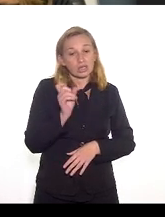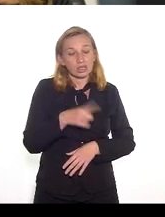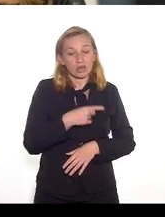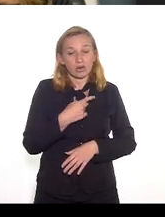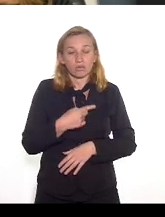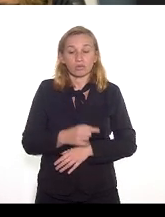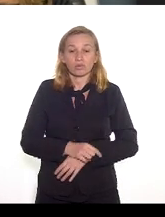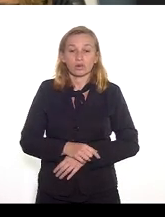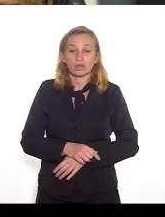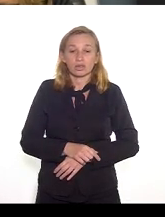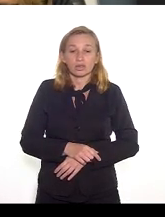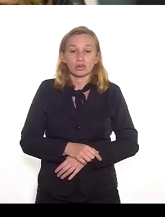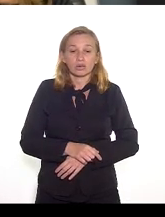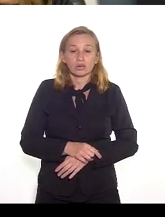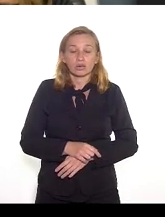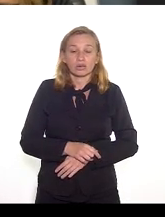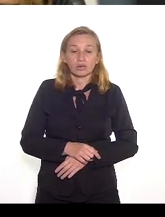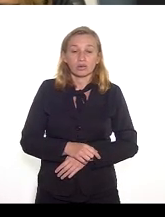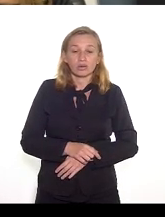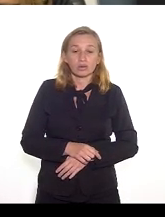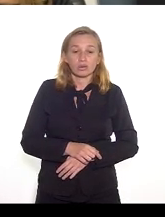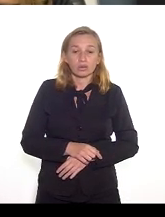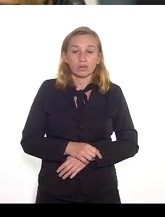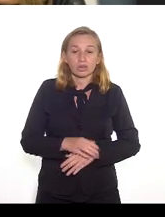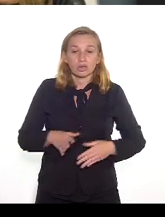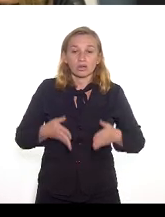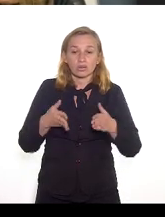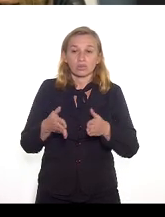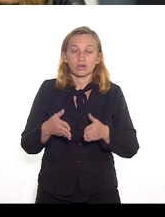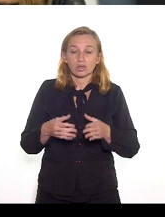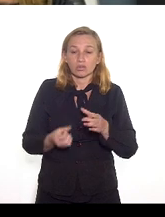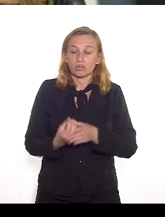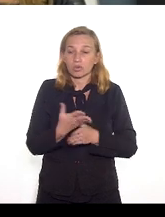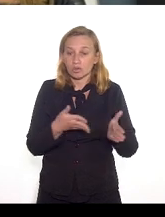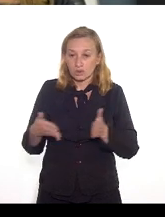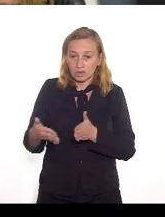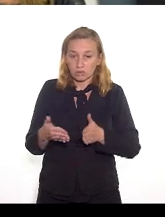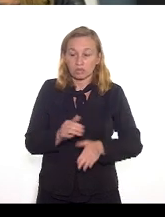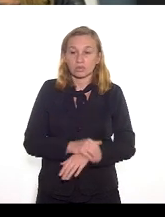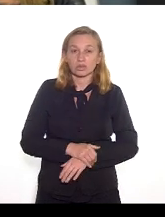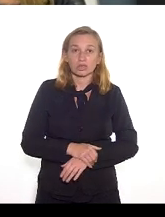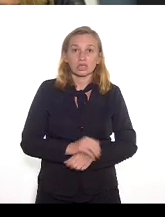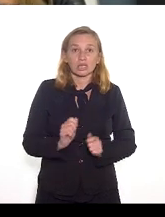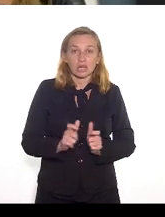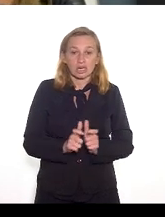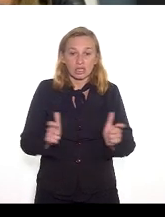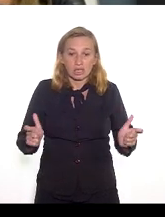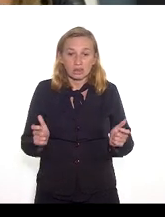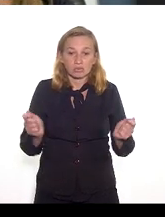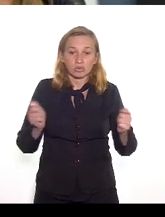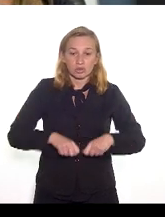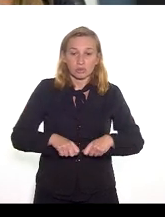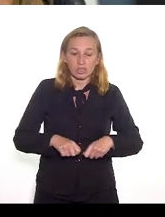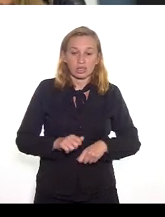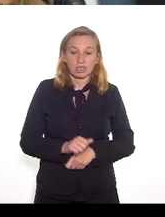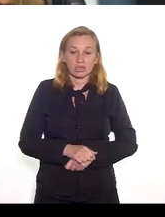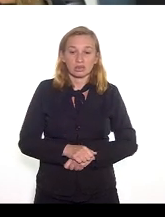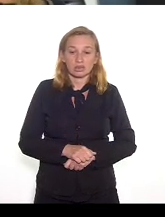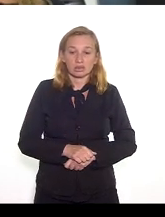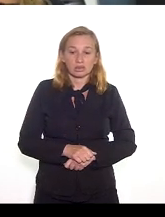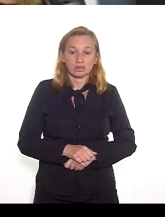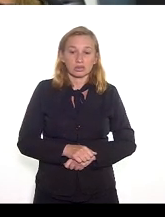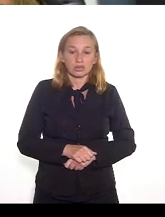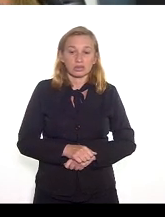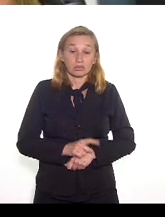maior encadeamento, né, adensamento da nossa cadeia produtiva. Há grandes possibilidades... Para finalizar, professor,